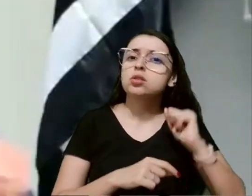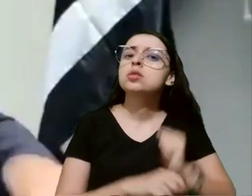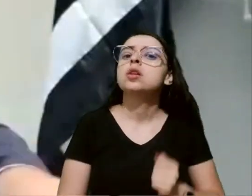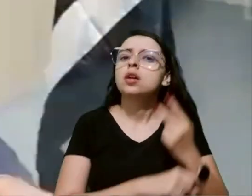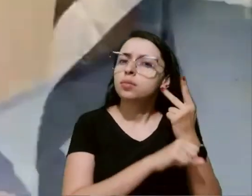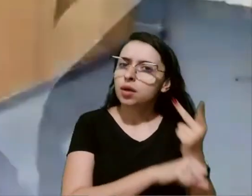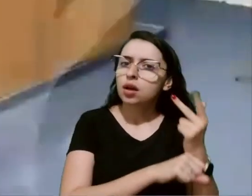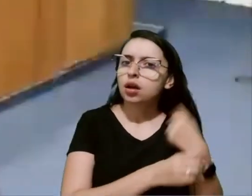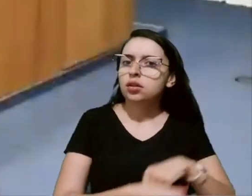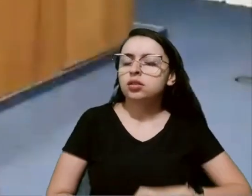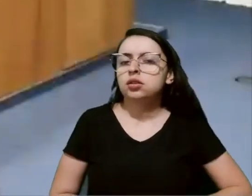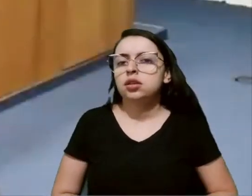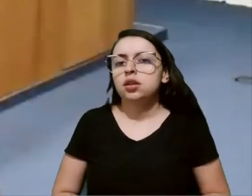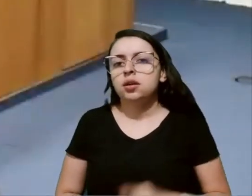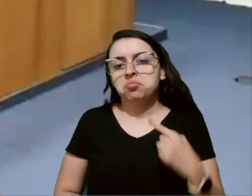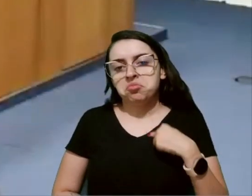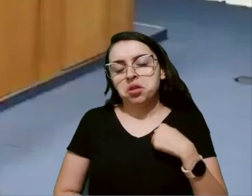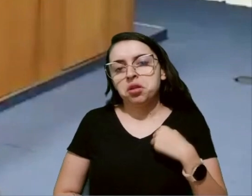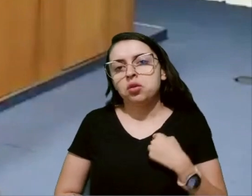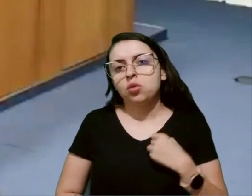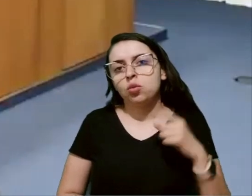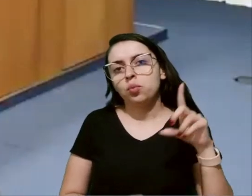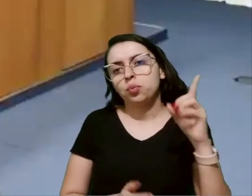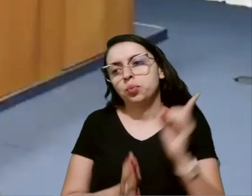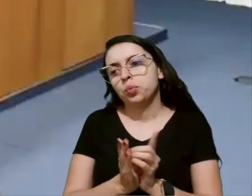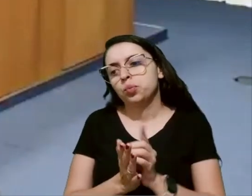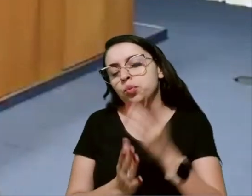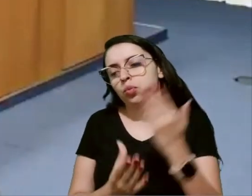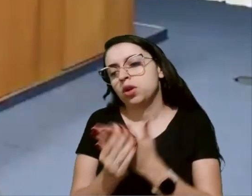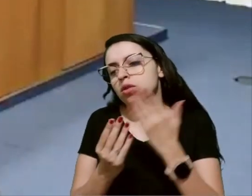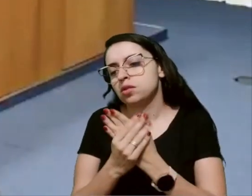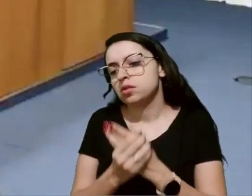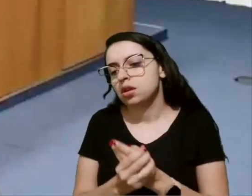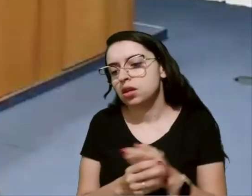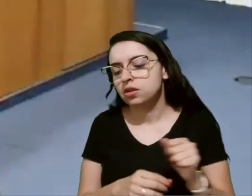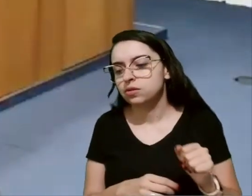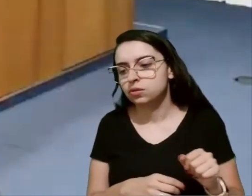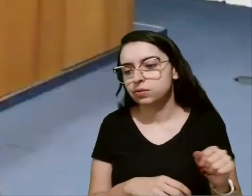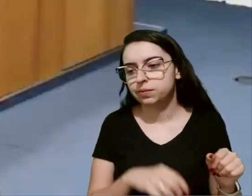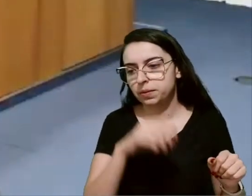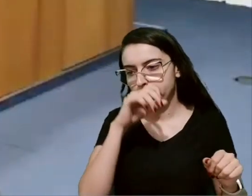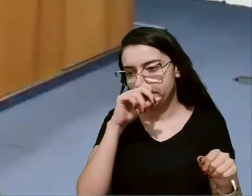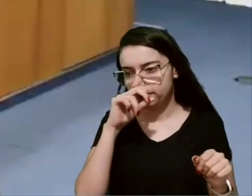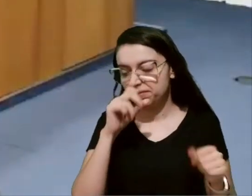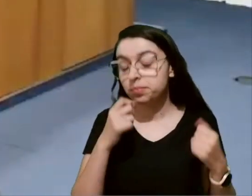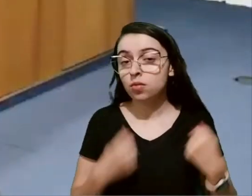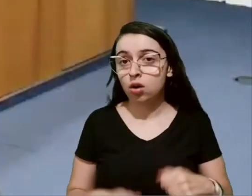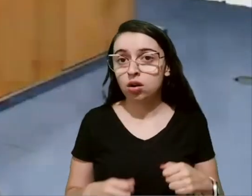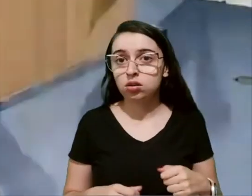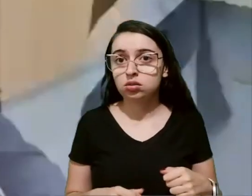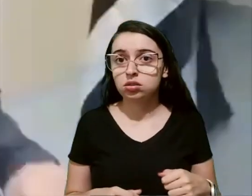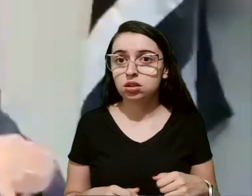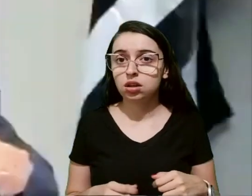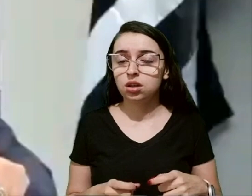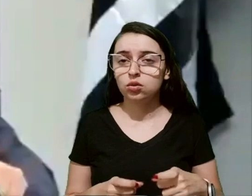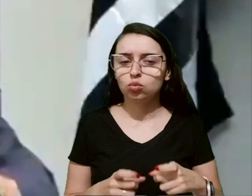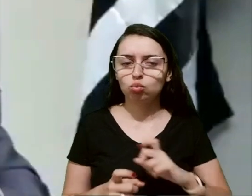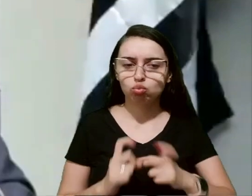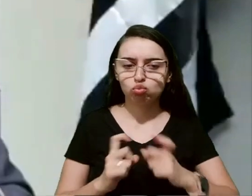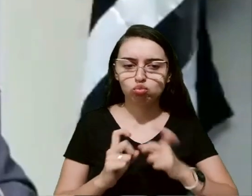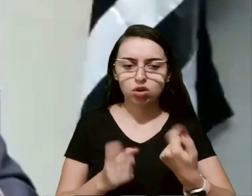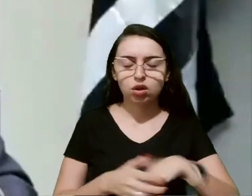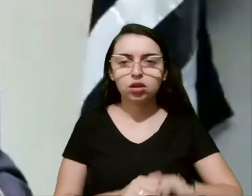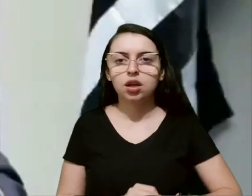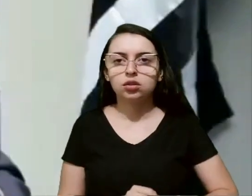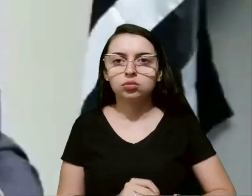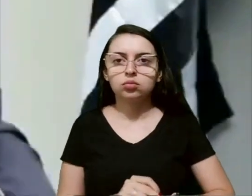isso para humanizar o direito. Então, para mim, um processo no qual que pode ser peticionado por um robô,